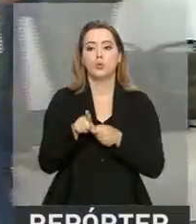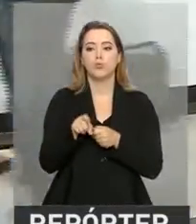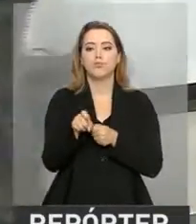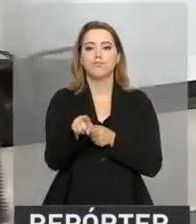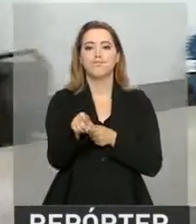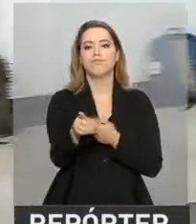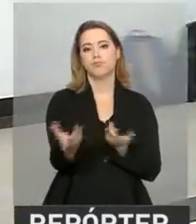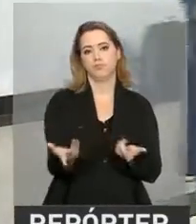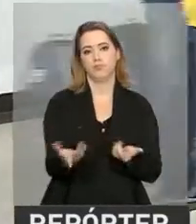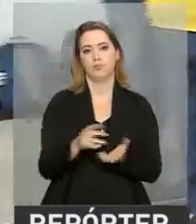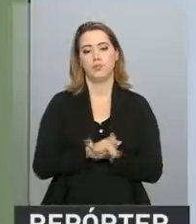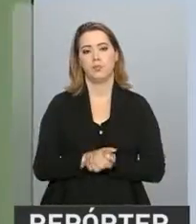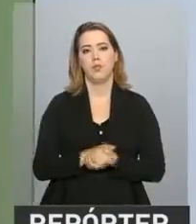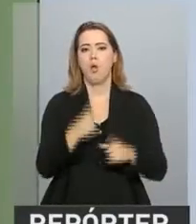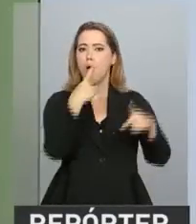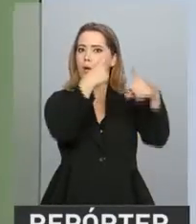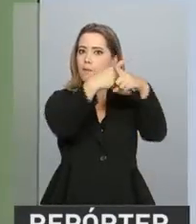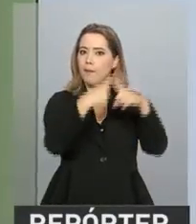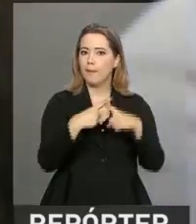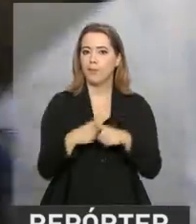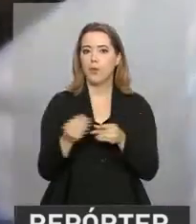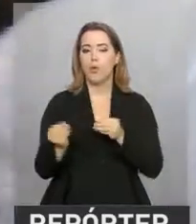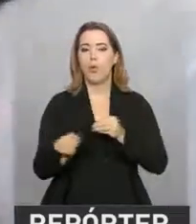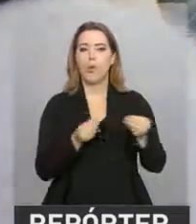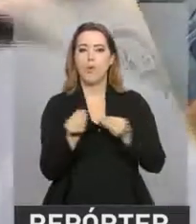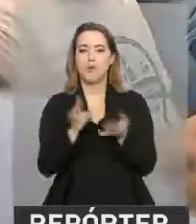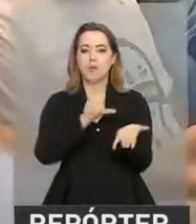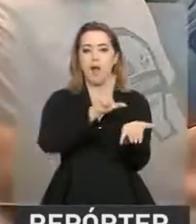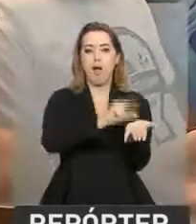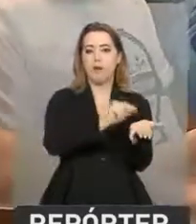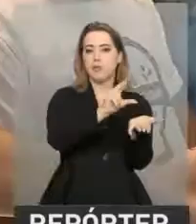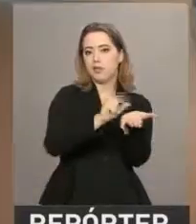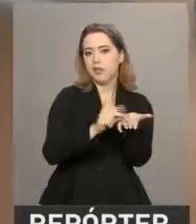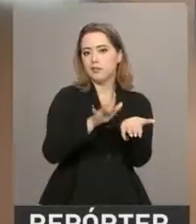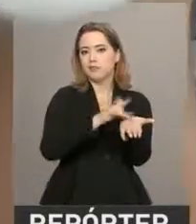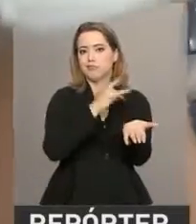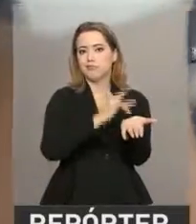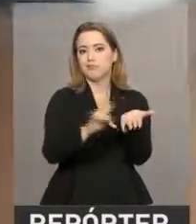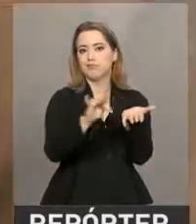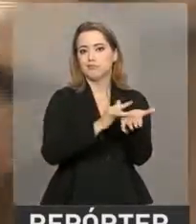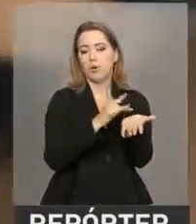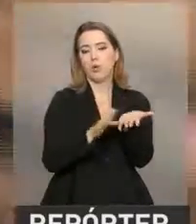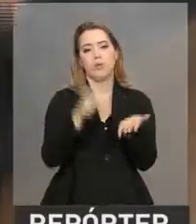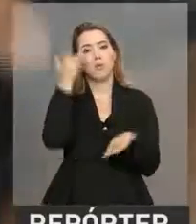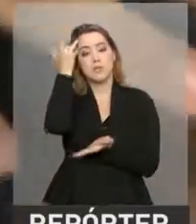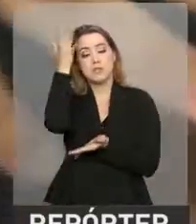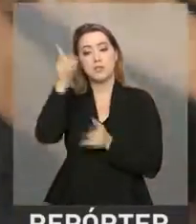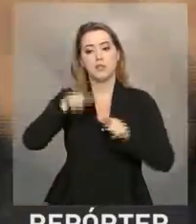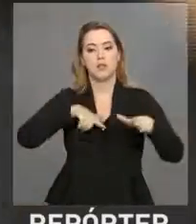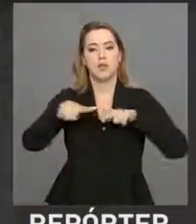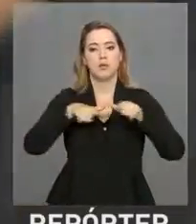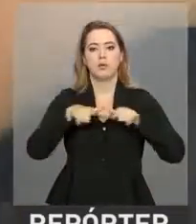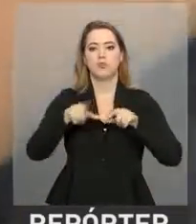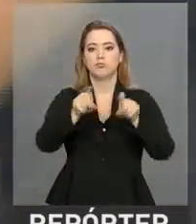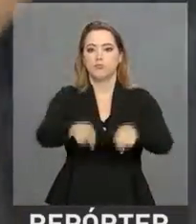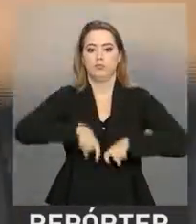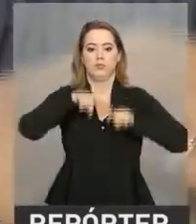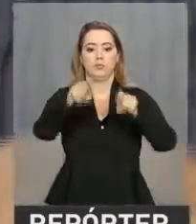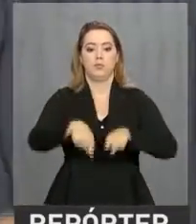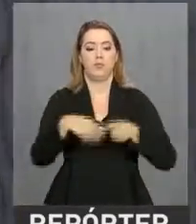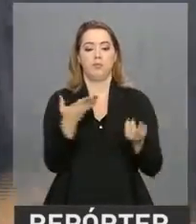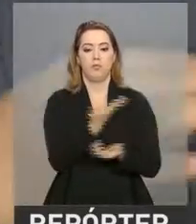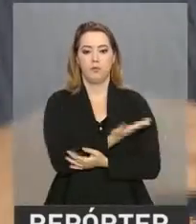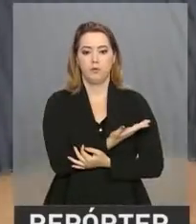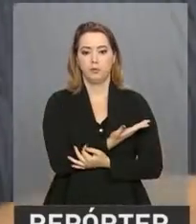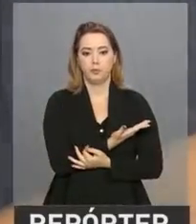Uma competição de hackers para desenvolver aplicativos que facilitem o trabalho do produtor rural. E aí ele identificou, ele aqui